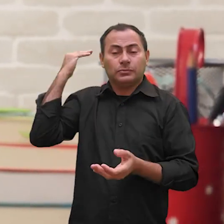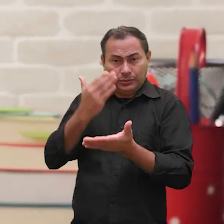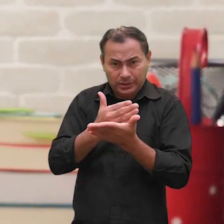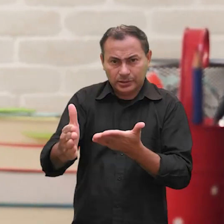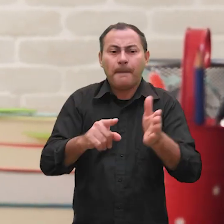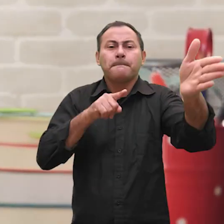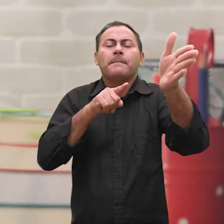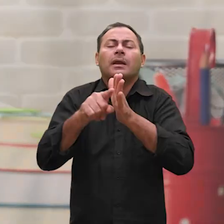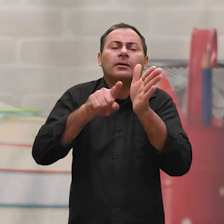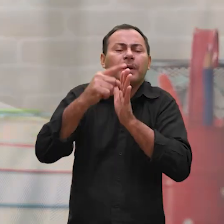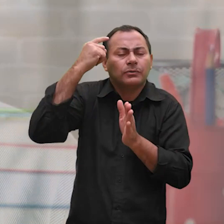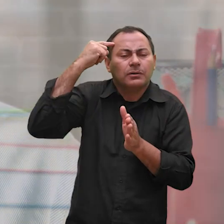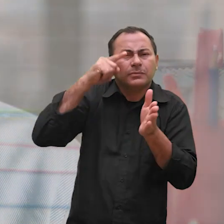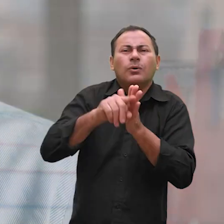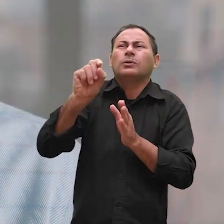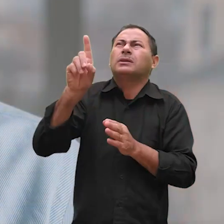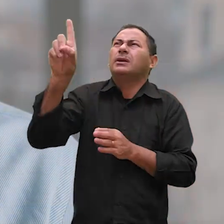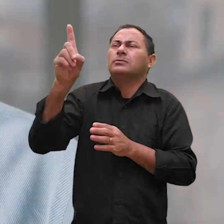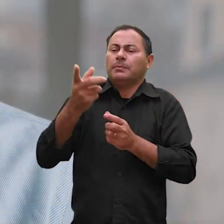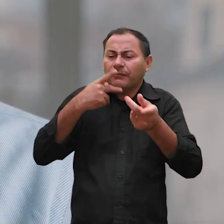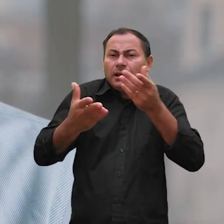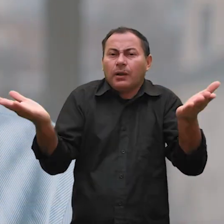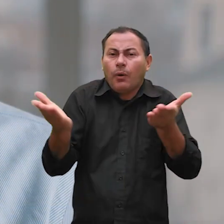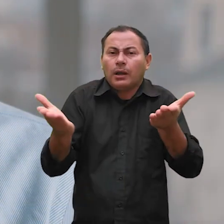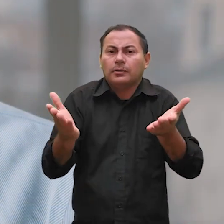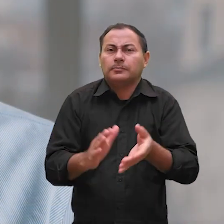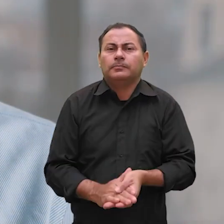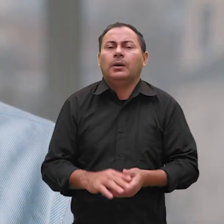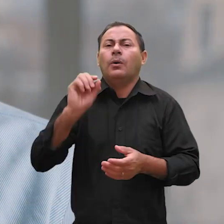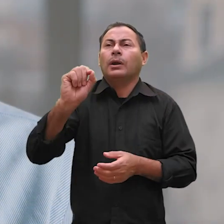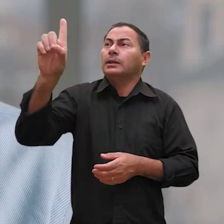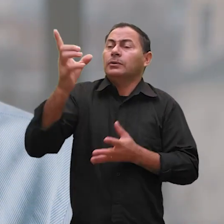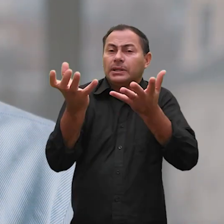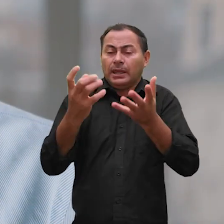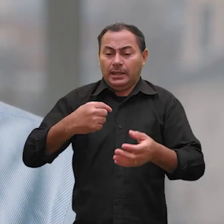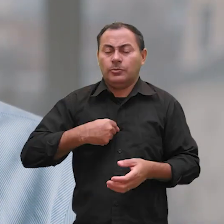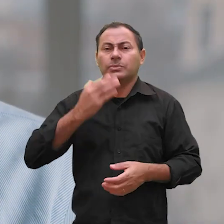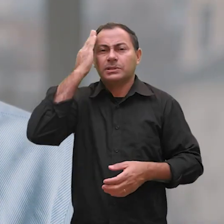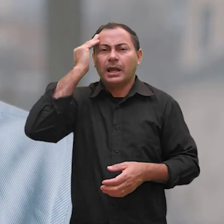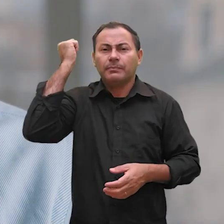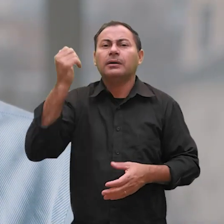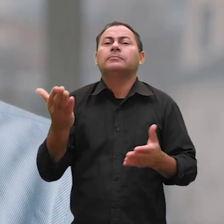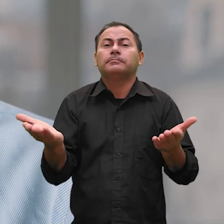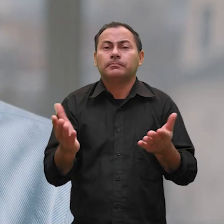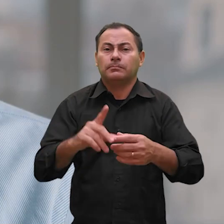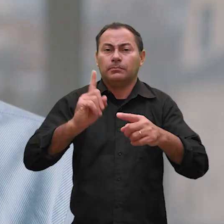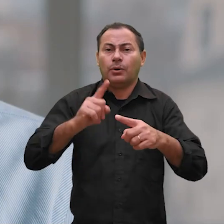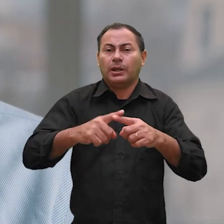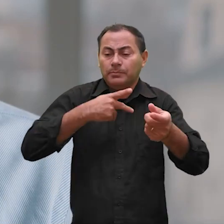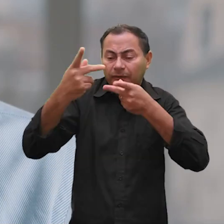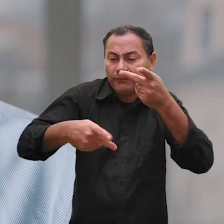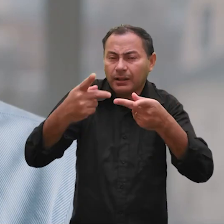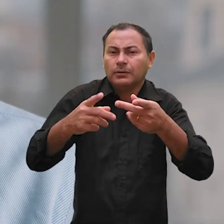era no princípio, pergunte-se, o que Deus está me dizendo agora? O que é que Deus quer que eu saiba?